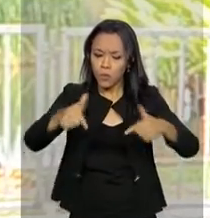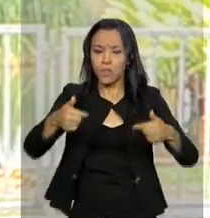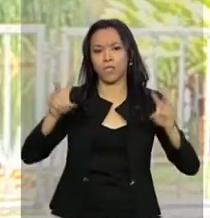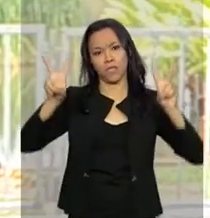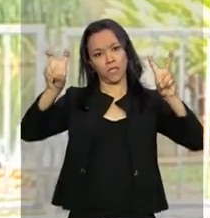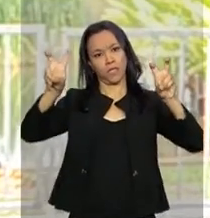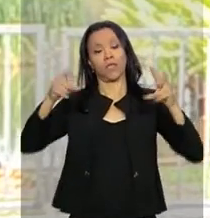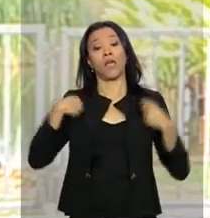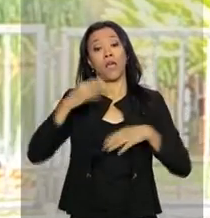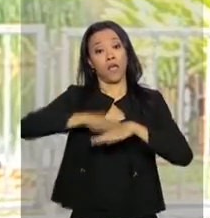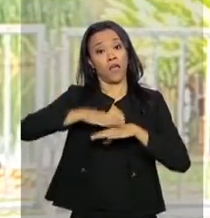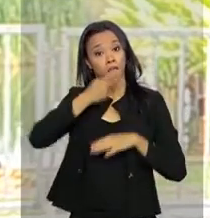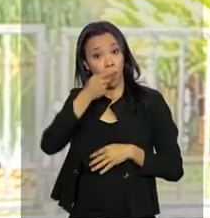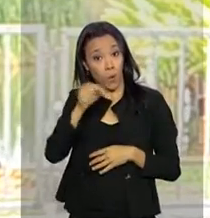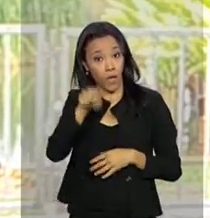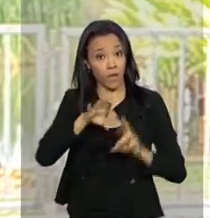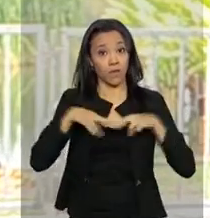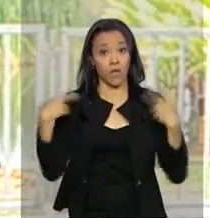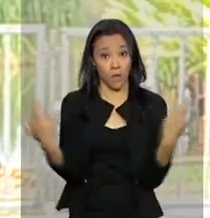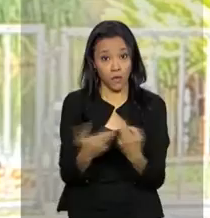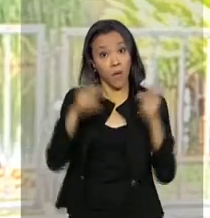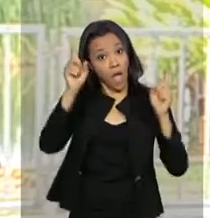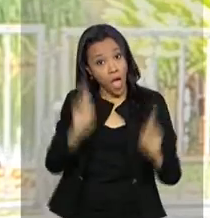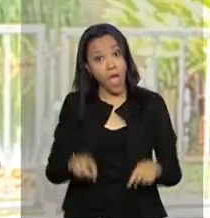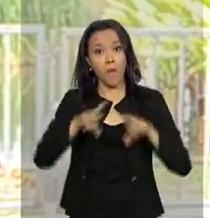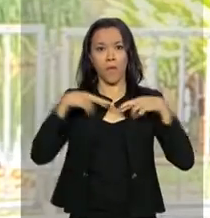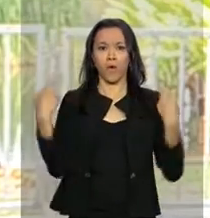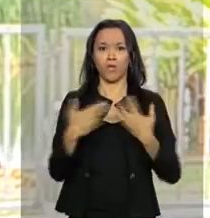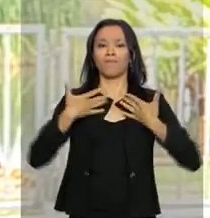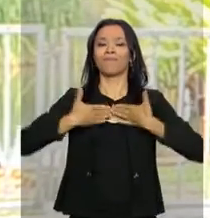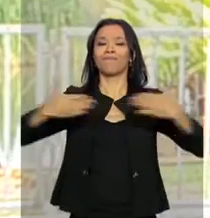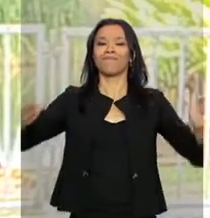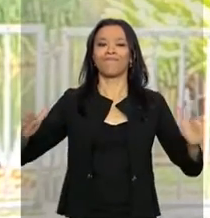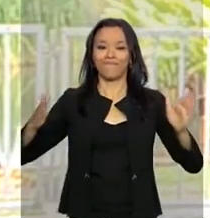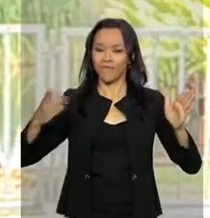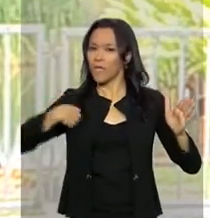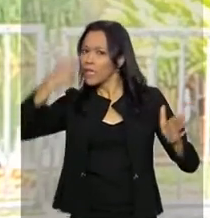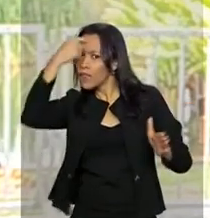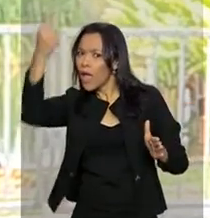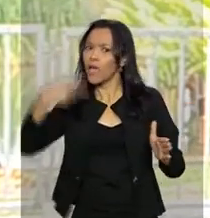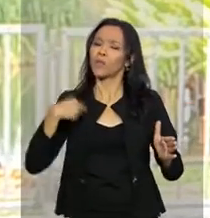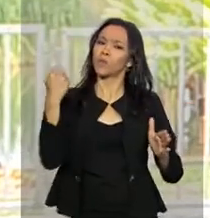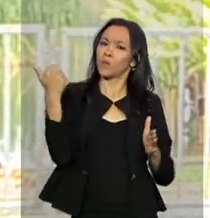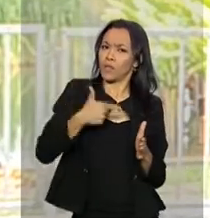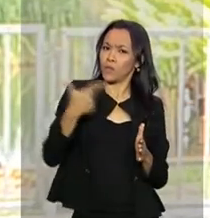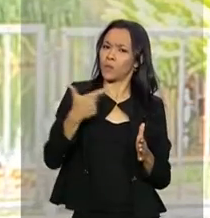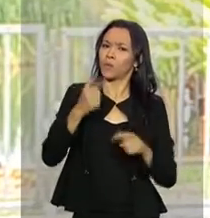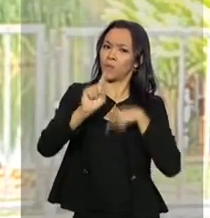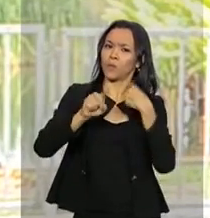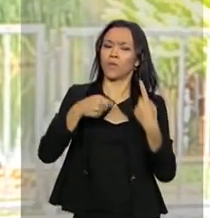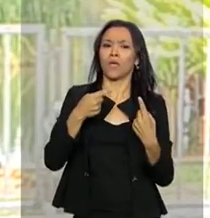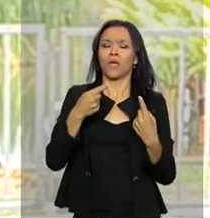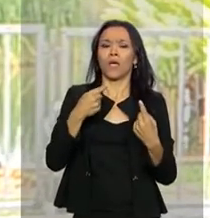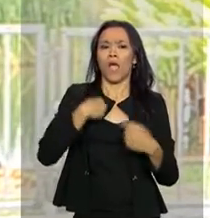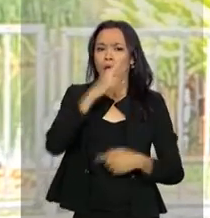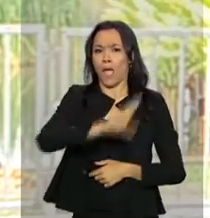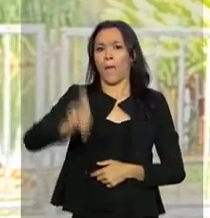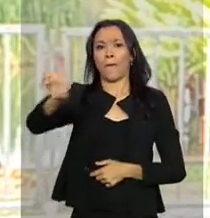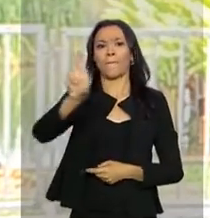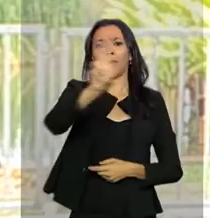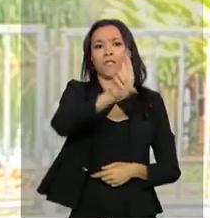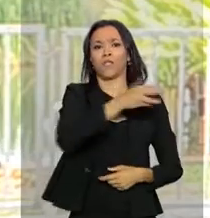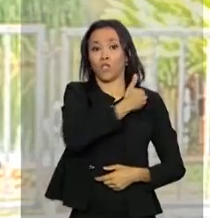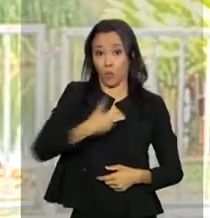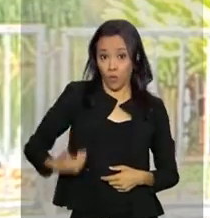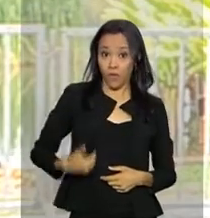segundo ele essa reunião será uma reunião inaugural a idéia é que num segundo momento representantes do governo receba